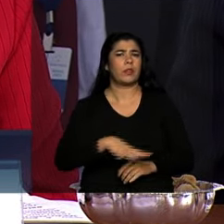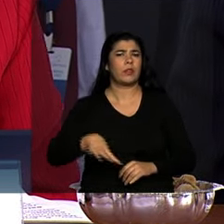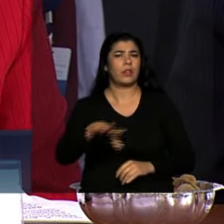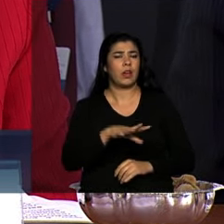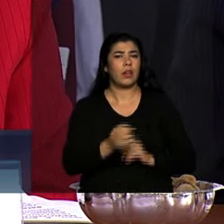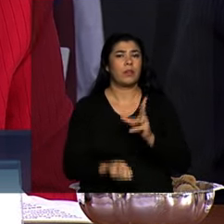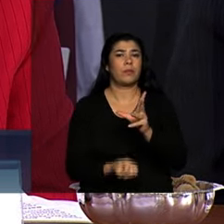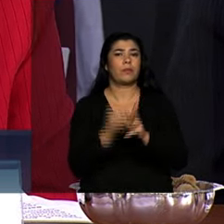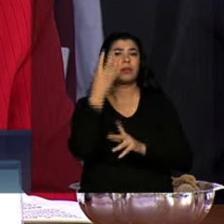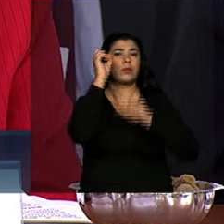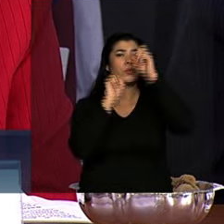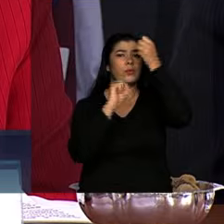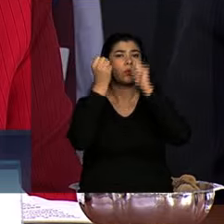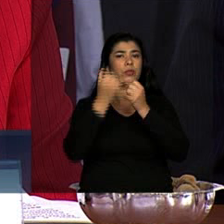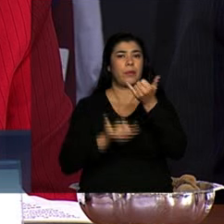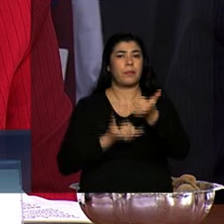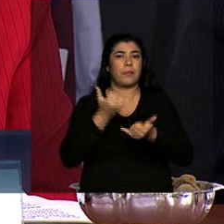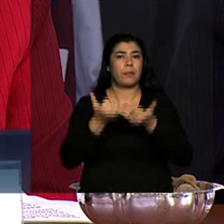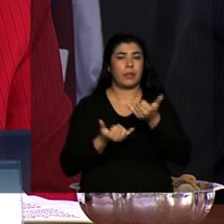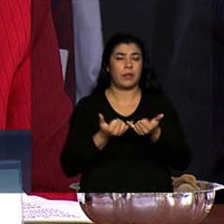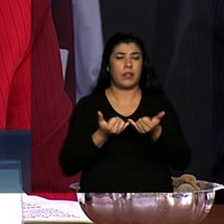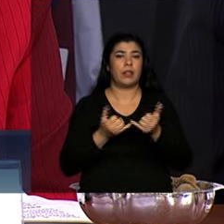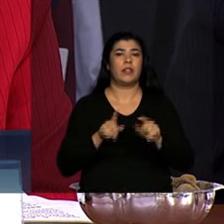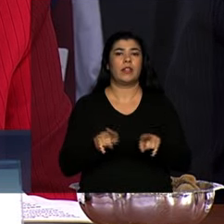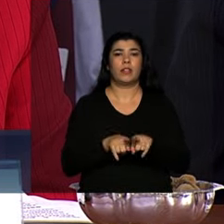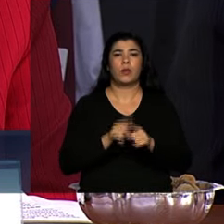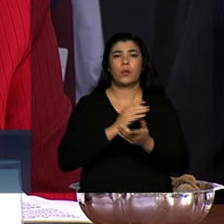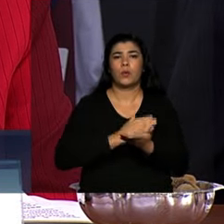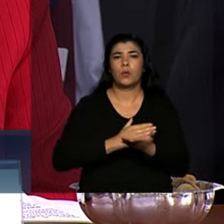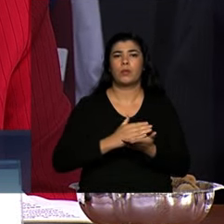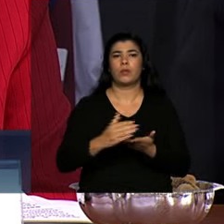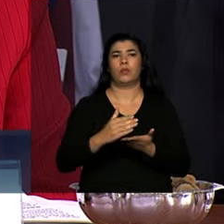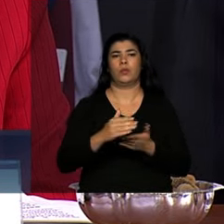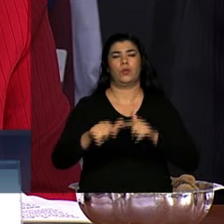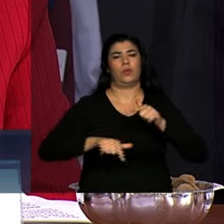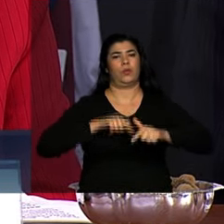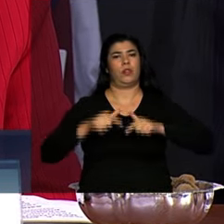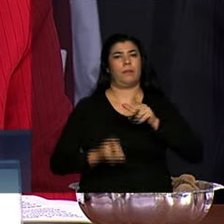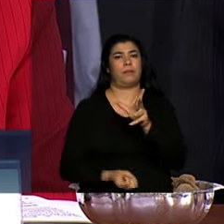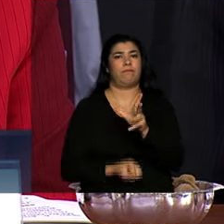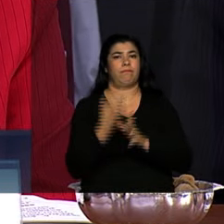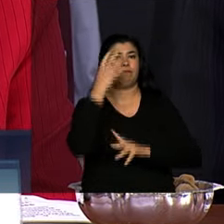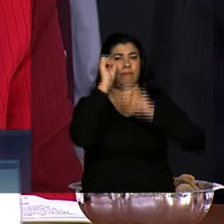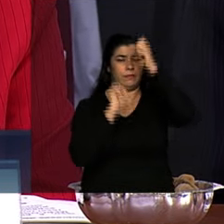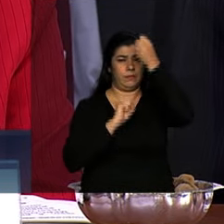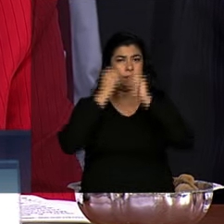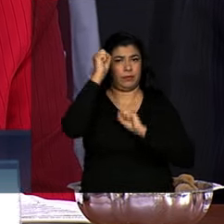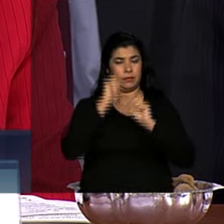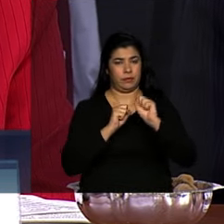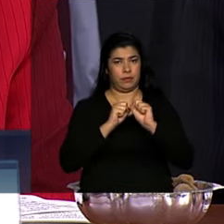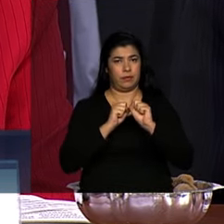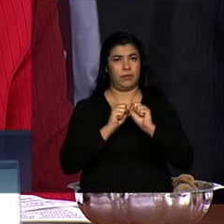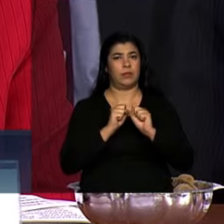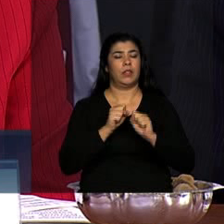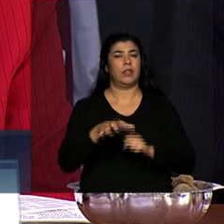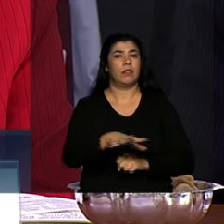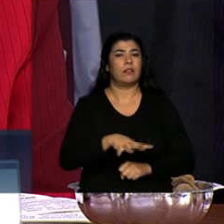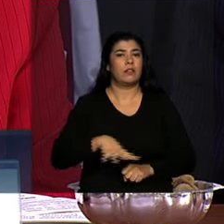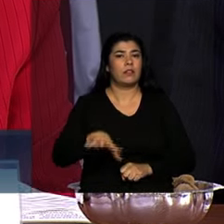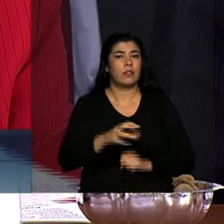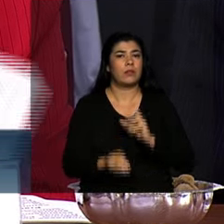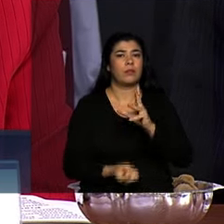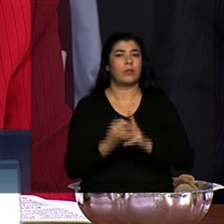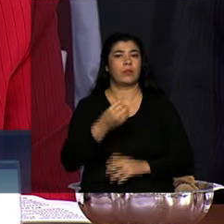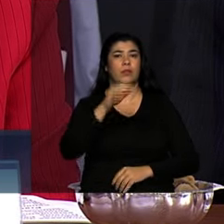brinquedos. Desde que iniciaram os trabalhos de integração produtiva, nesse segmento em